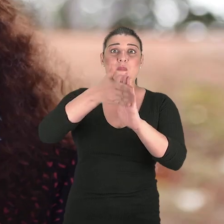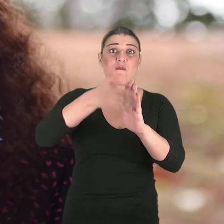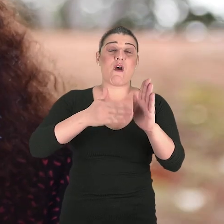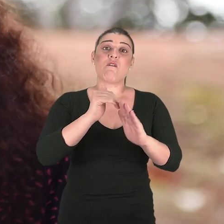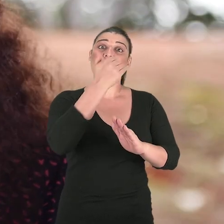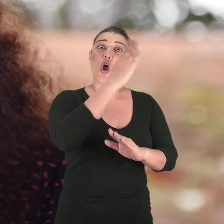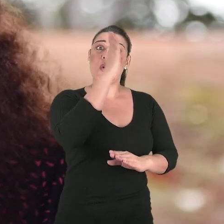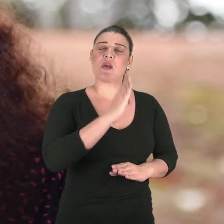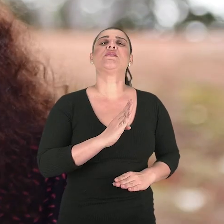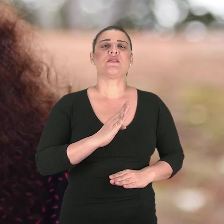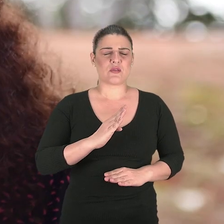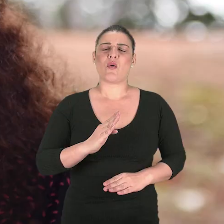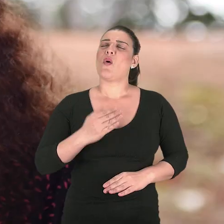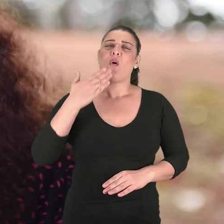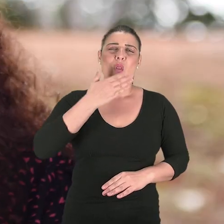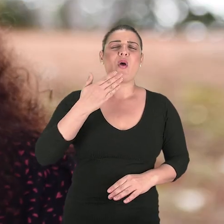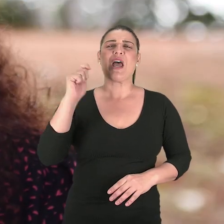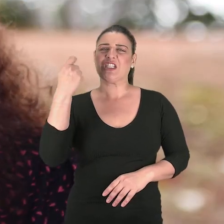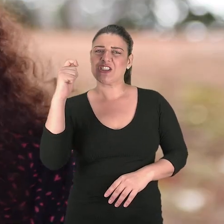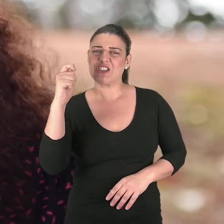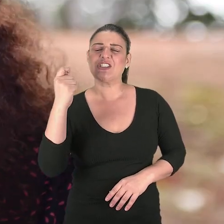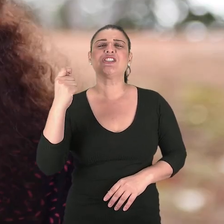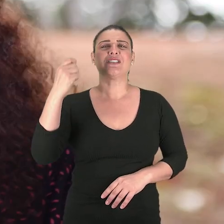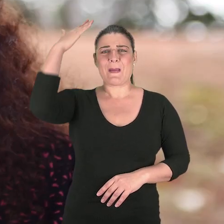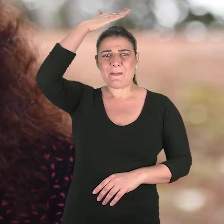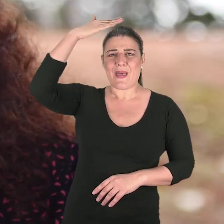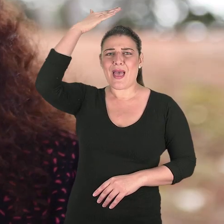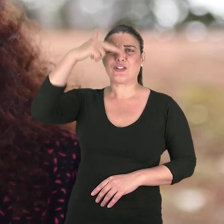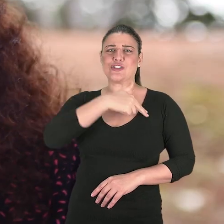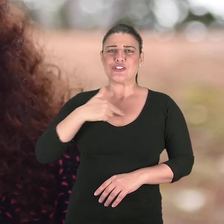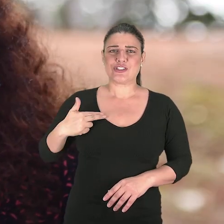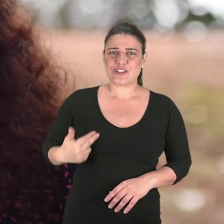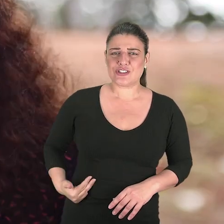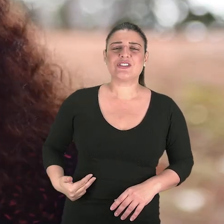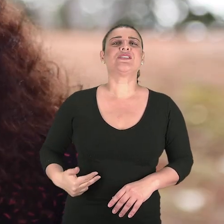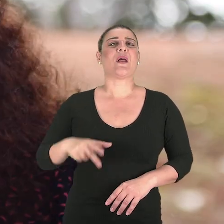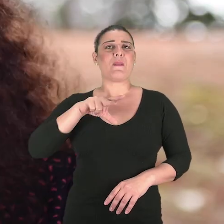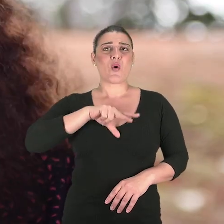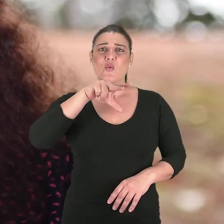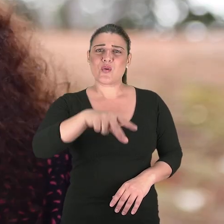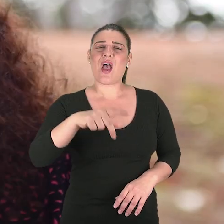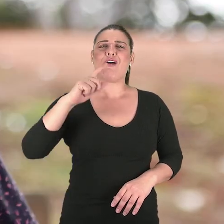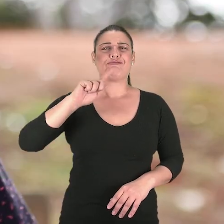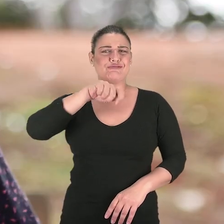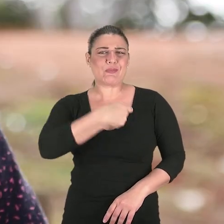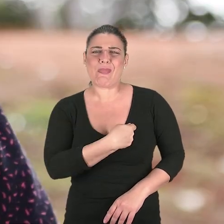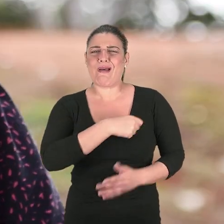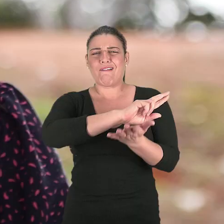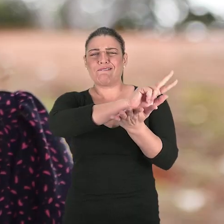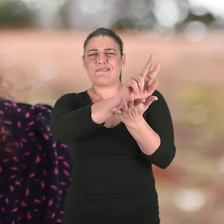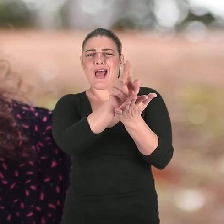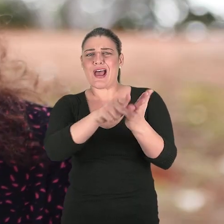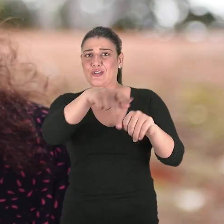Colômbia, Argentina, México, China, Portugal, Espanha. Quando